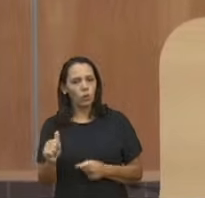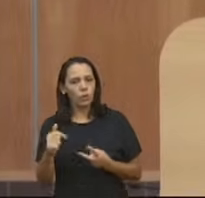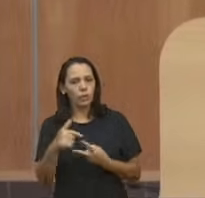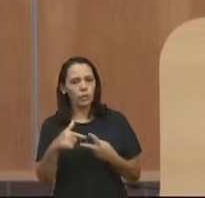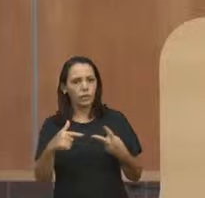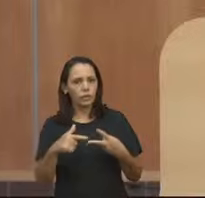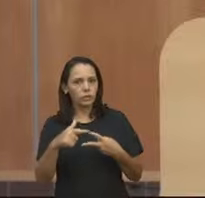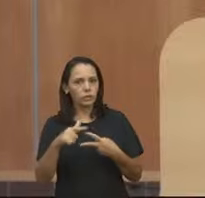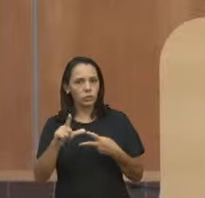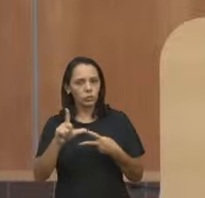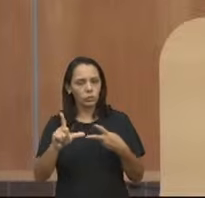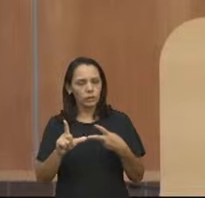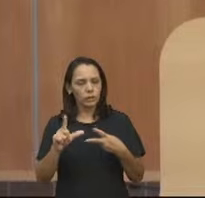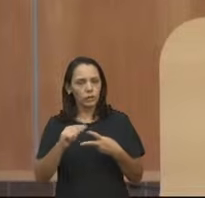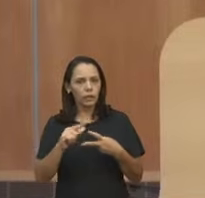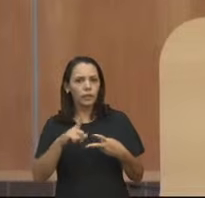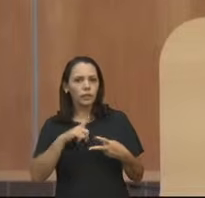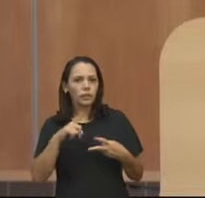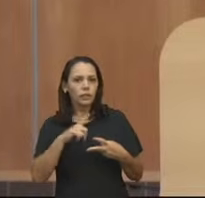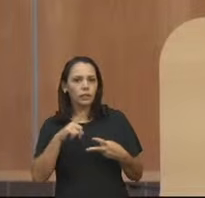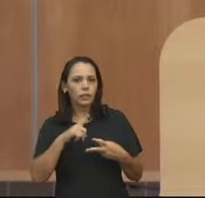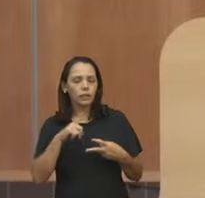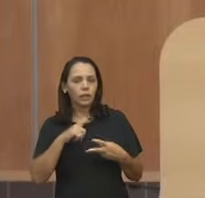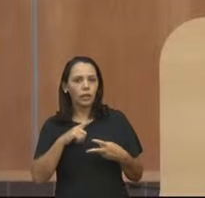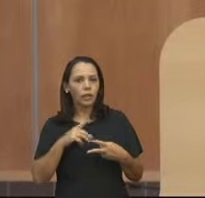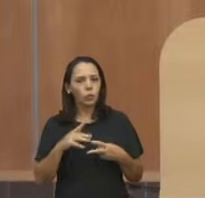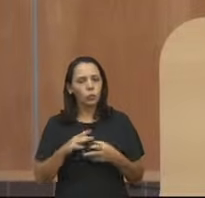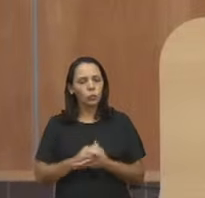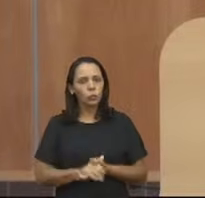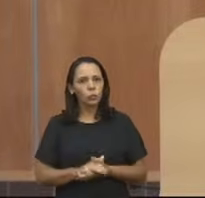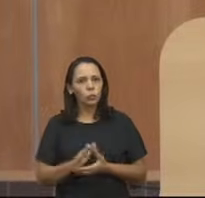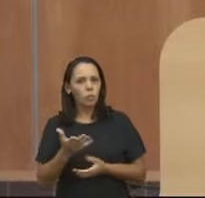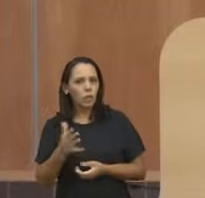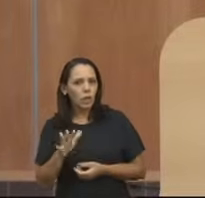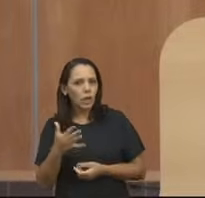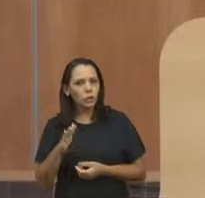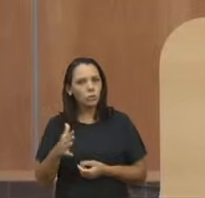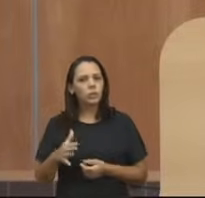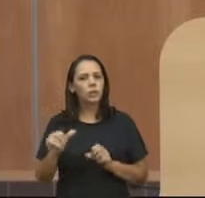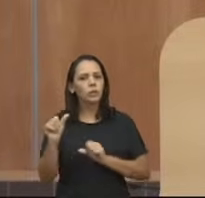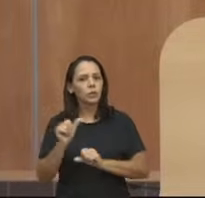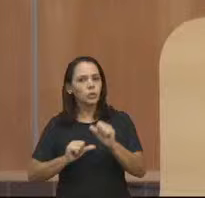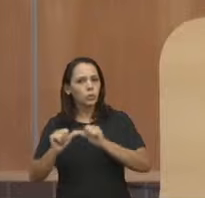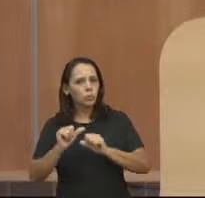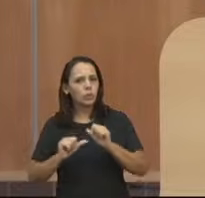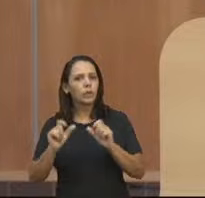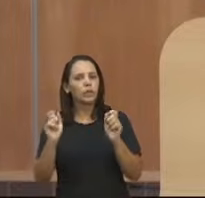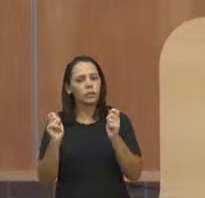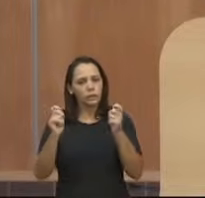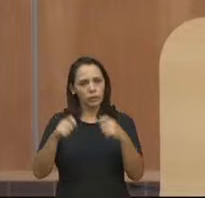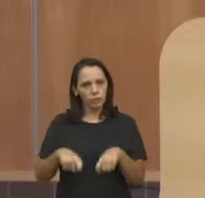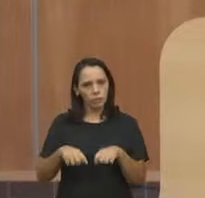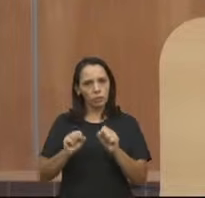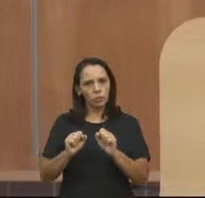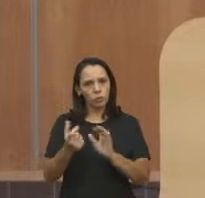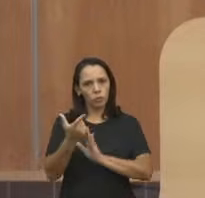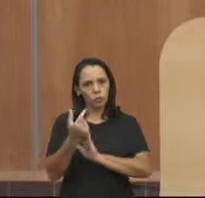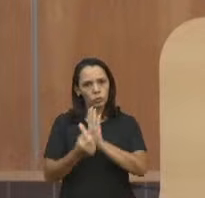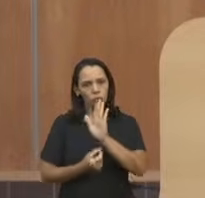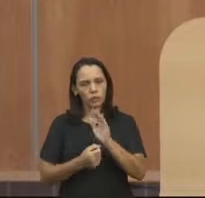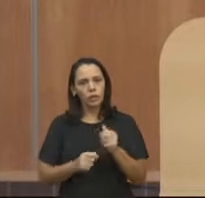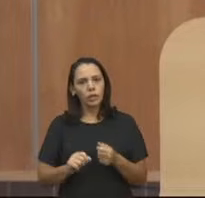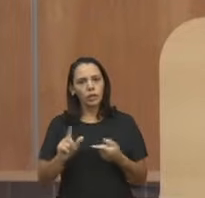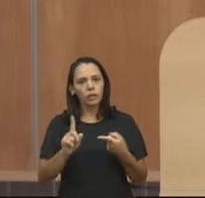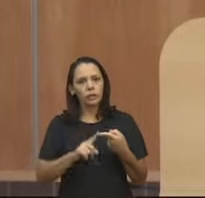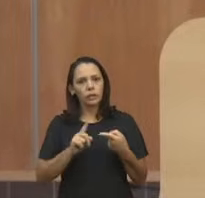Orçamentária Anual, a gente tem uma margem que o prefeito pode mudar no orçamento. Na LDO está a